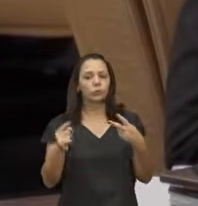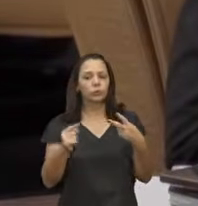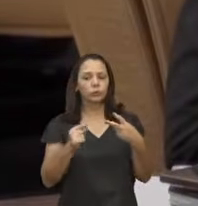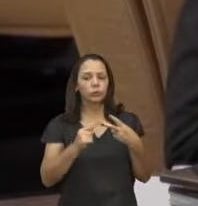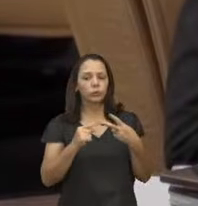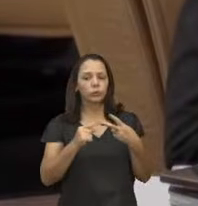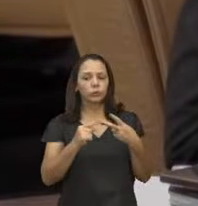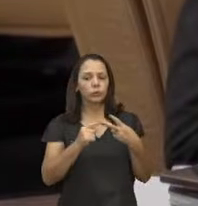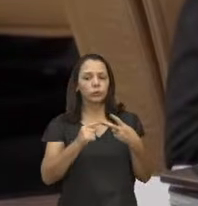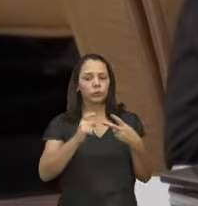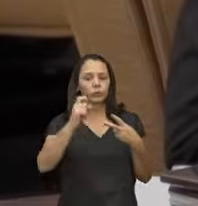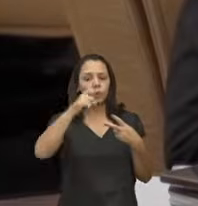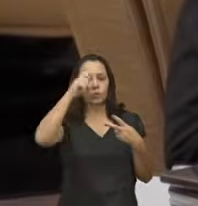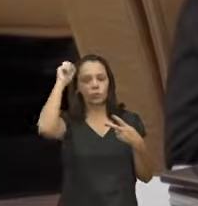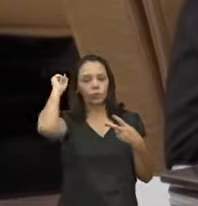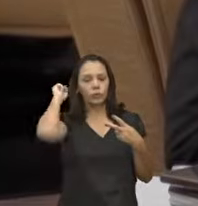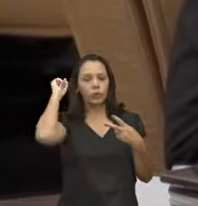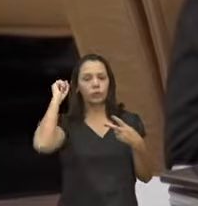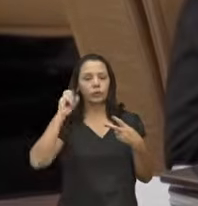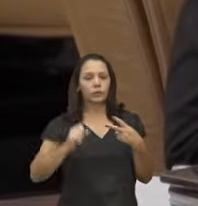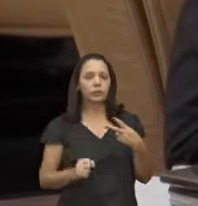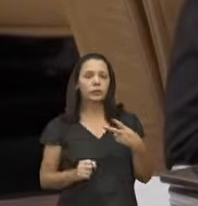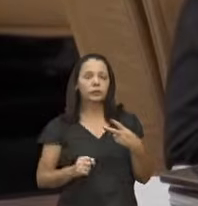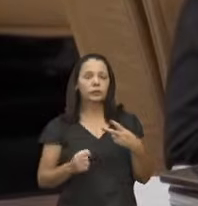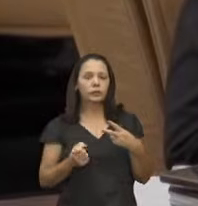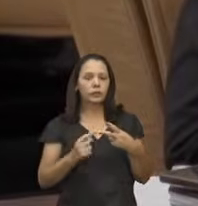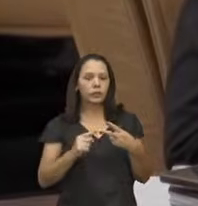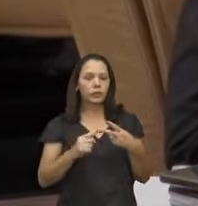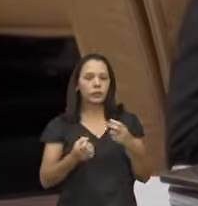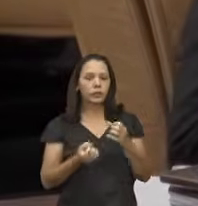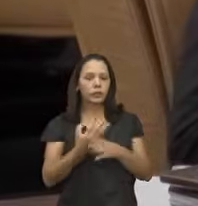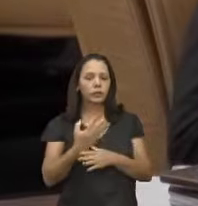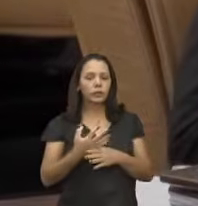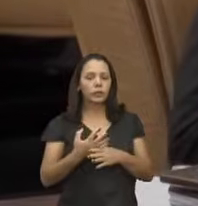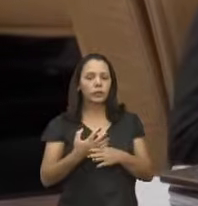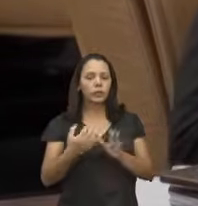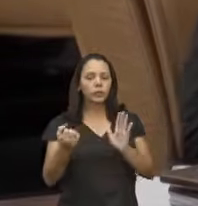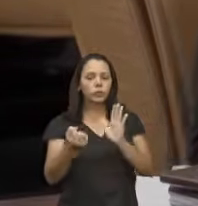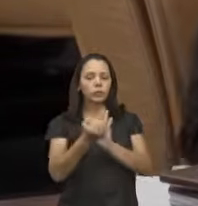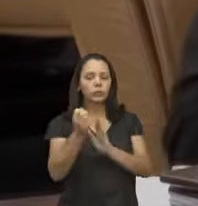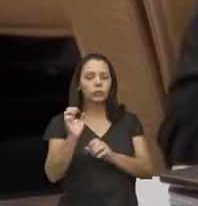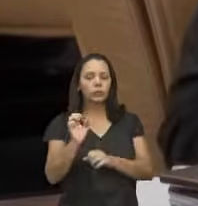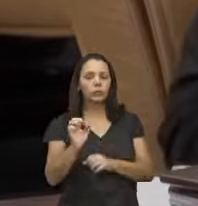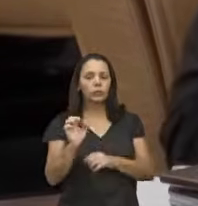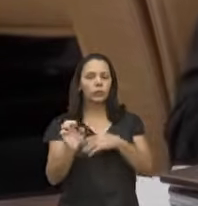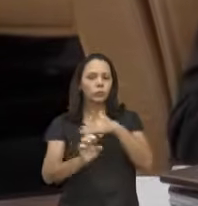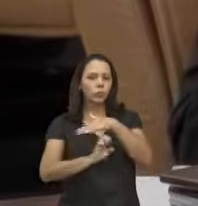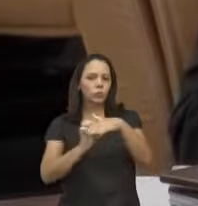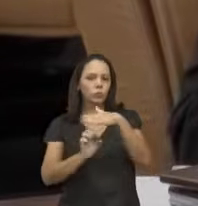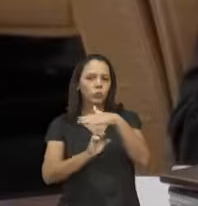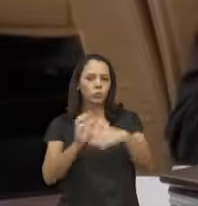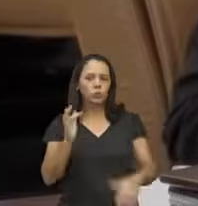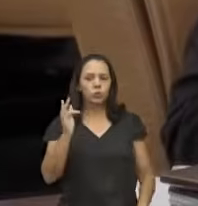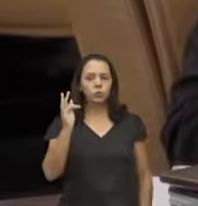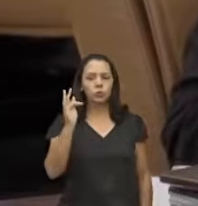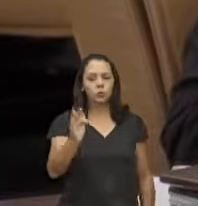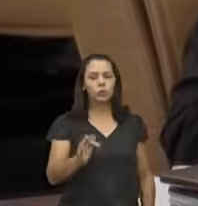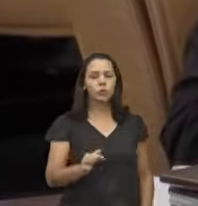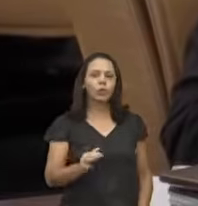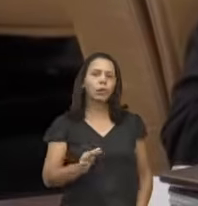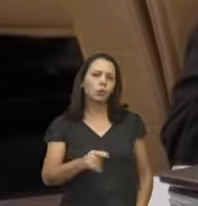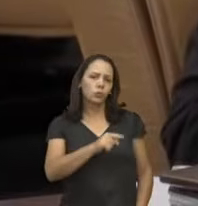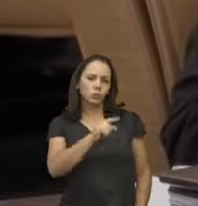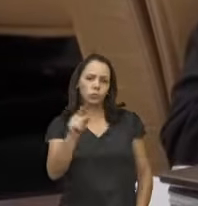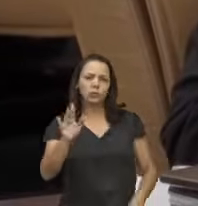e uma do vereador Joex, que é o item 6, que institui o selo Empresa do Futuro. Eu já fiz algumas outras falas, acho que não vai ser surpresa para ninguém